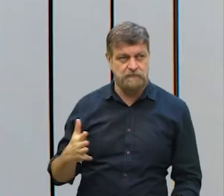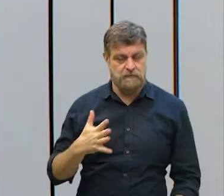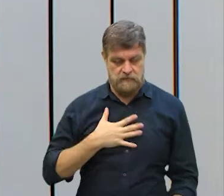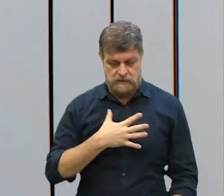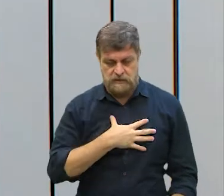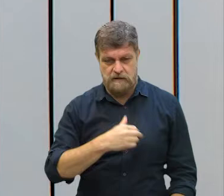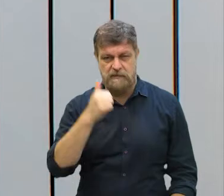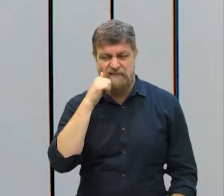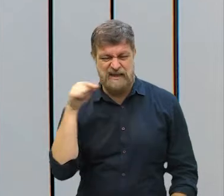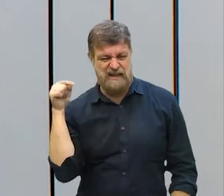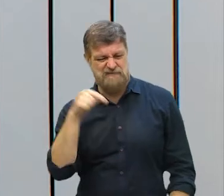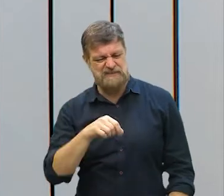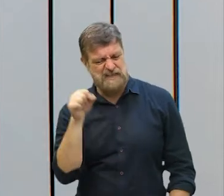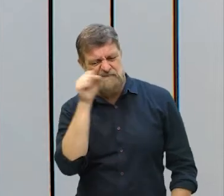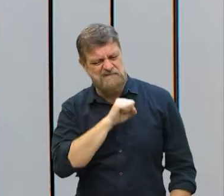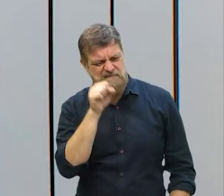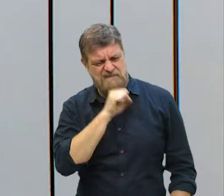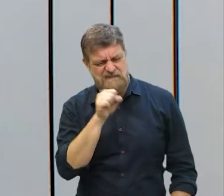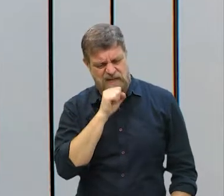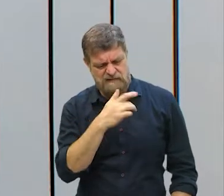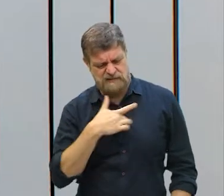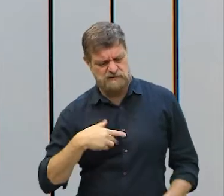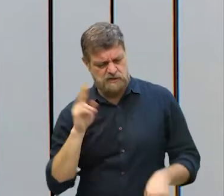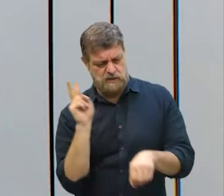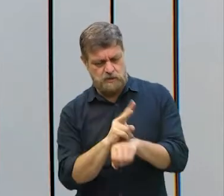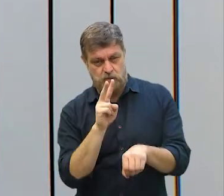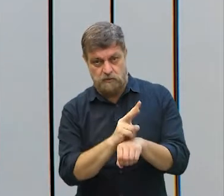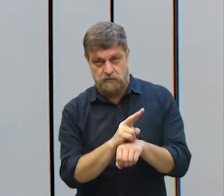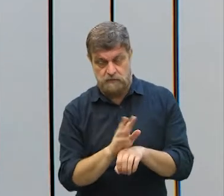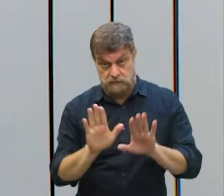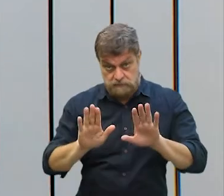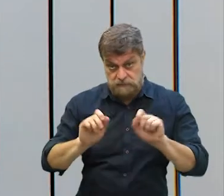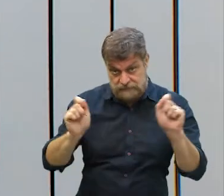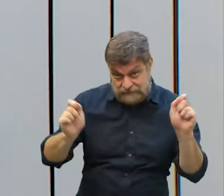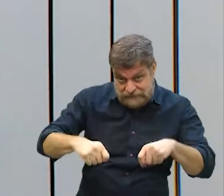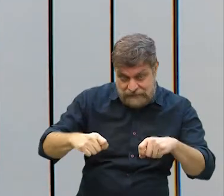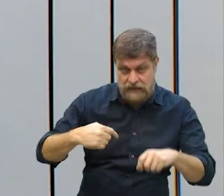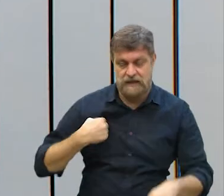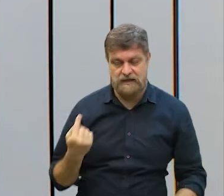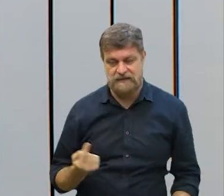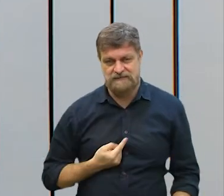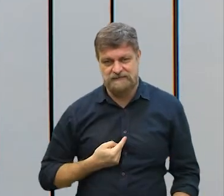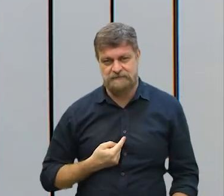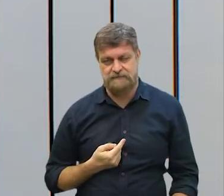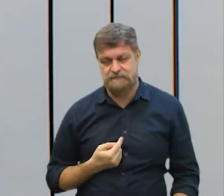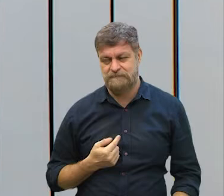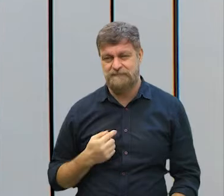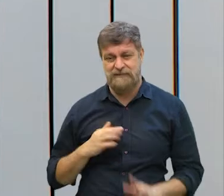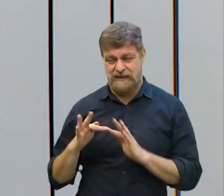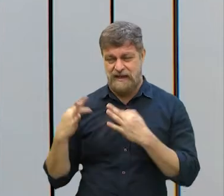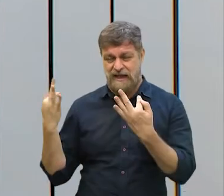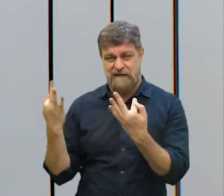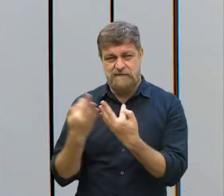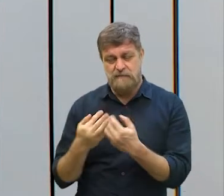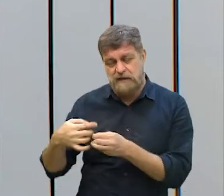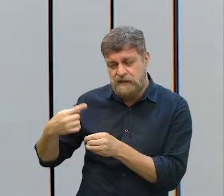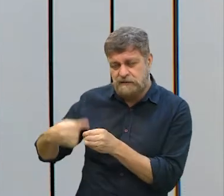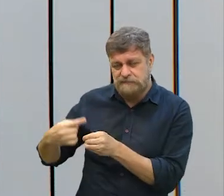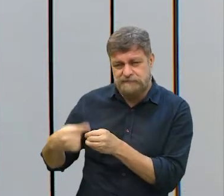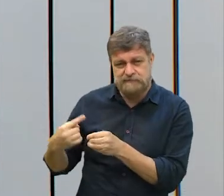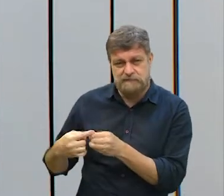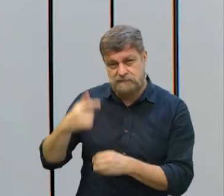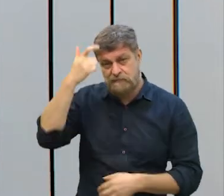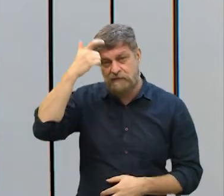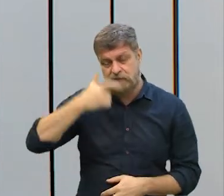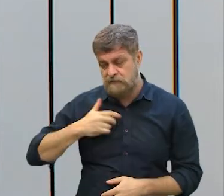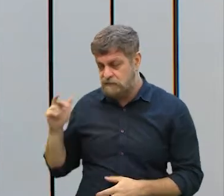minhas filhas, você é meio pré-histórico, você não liga para a saúde, não sei o que, não é que não liga. A gente liga sim, claro, mas a gente vem de uma criação do interior, que nem falou antes,